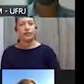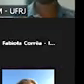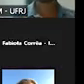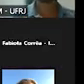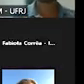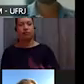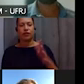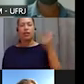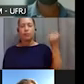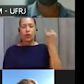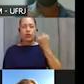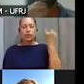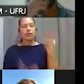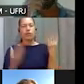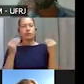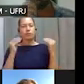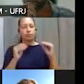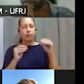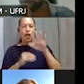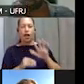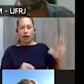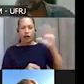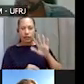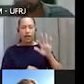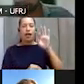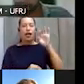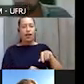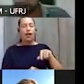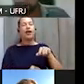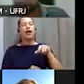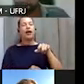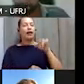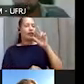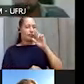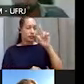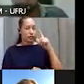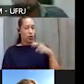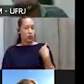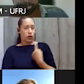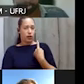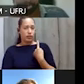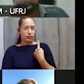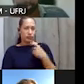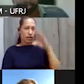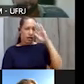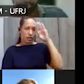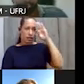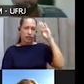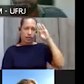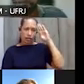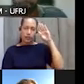nesse espaço, que é a função, inclusive nossa, como acadêmicos, como